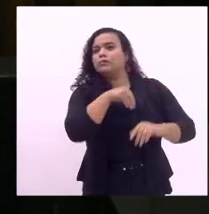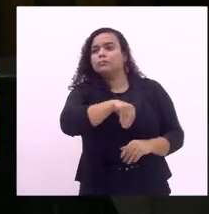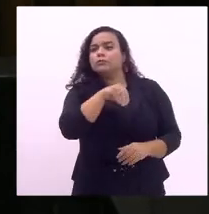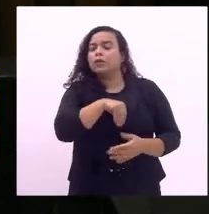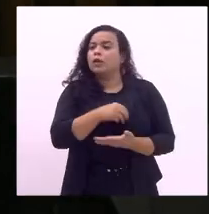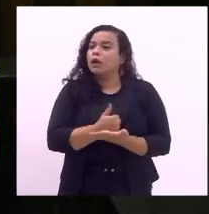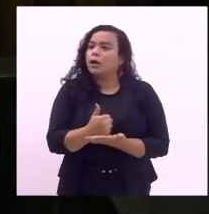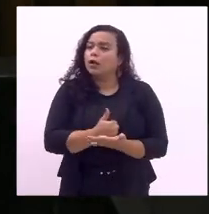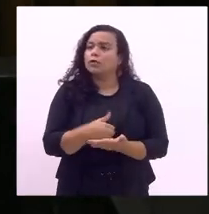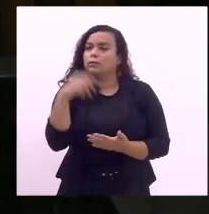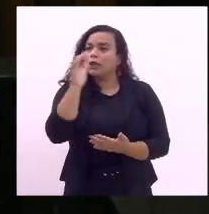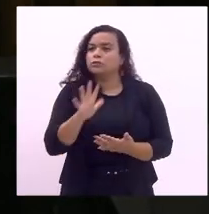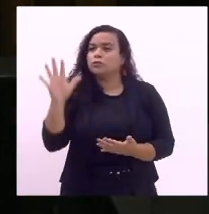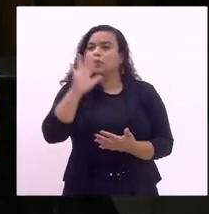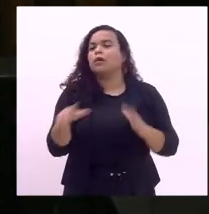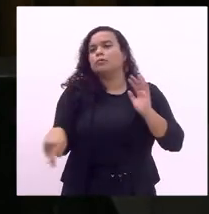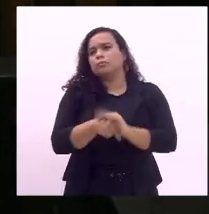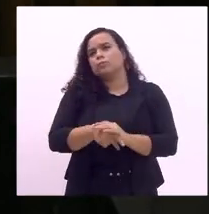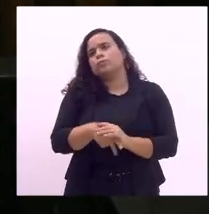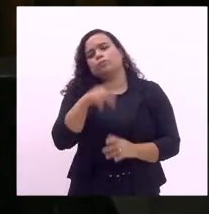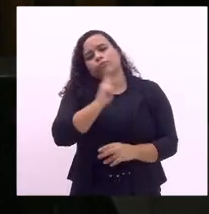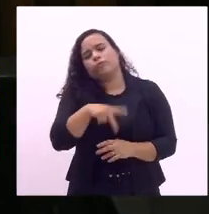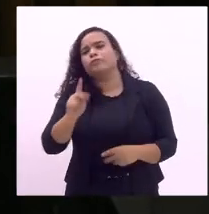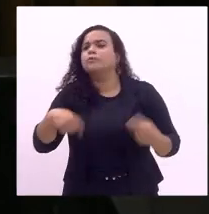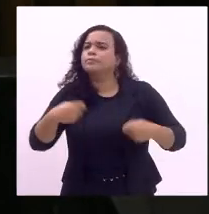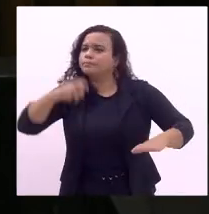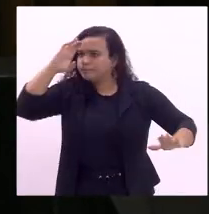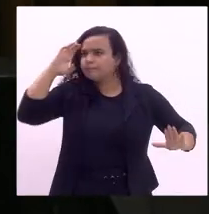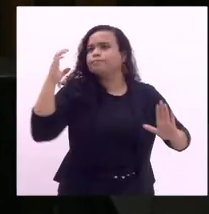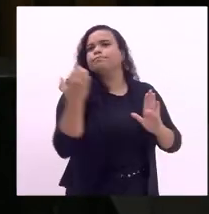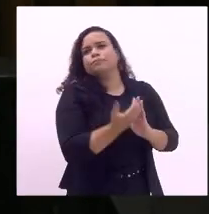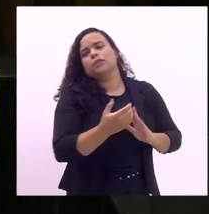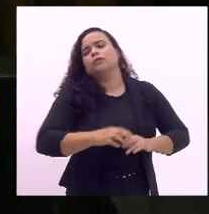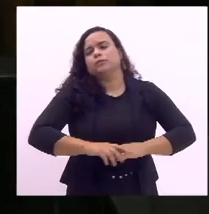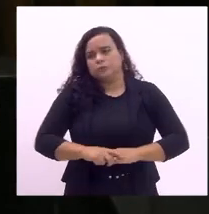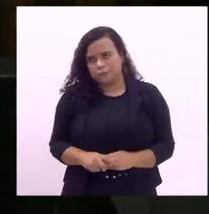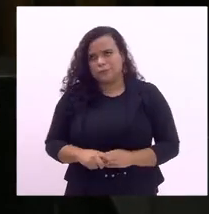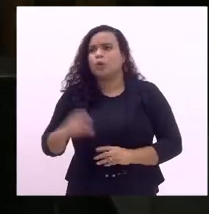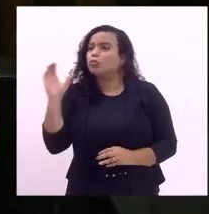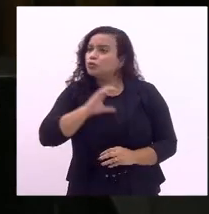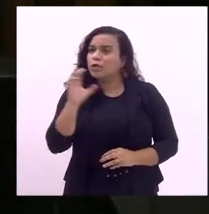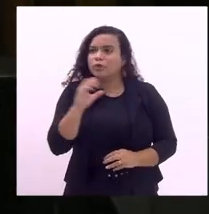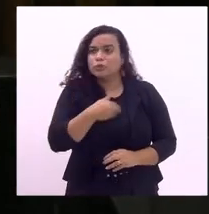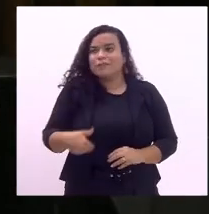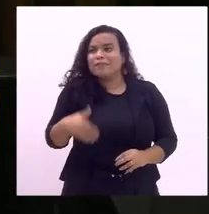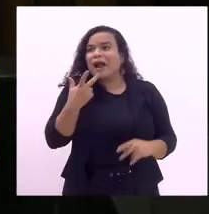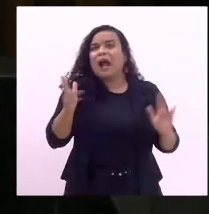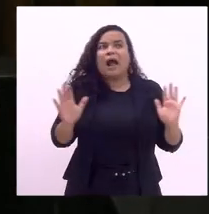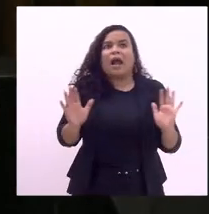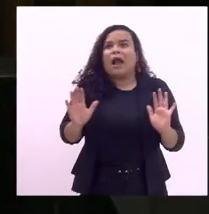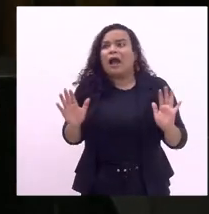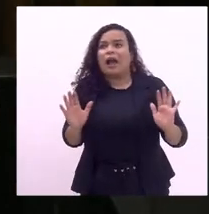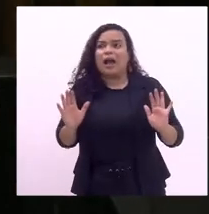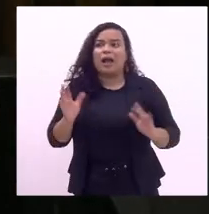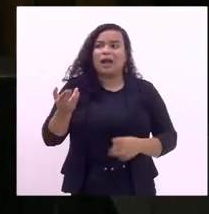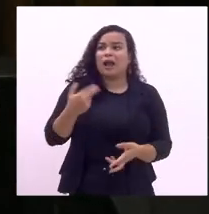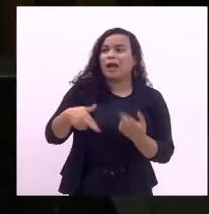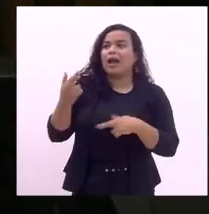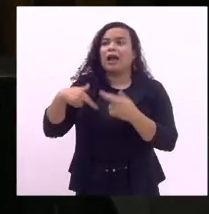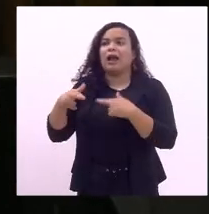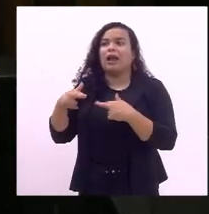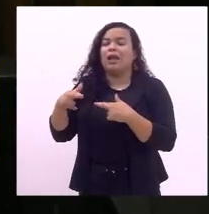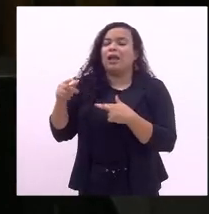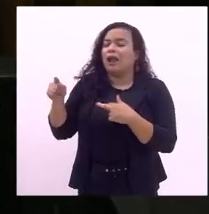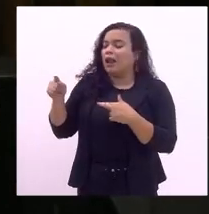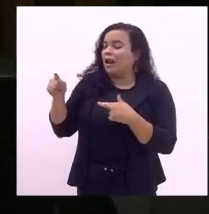nacional do magistério. É uma tarefa urgente fazer isso. Não dá para o governo argumentar regime de recuperação fiscal,